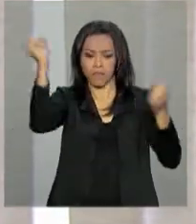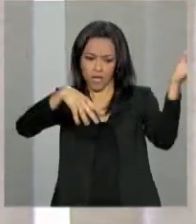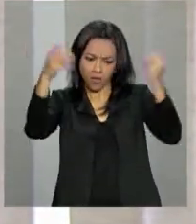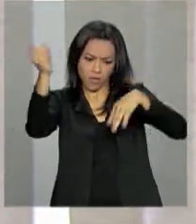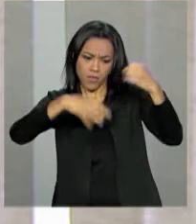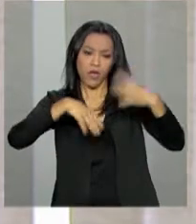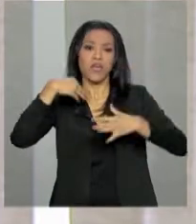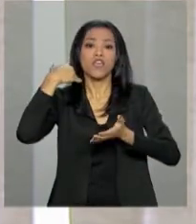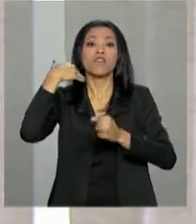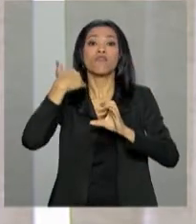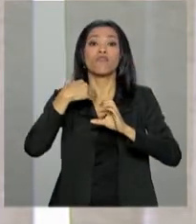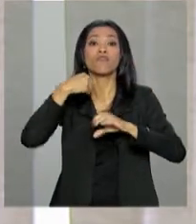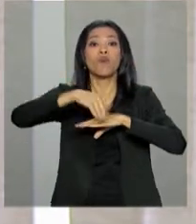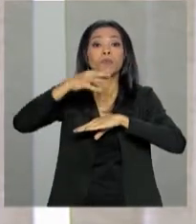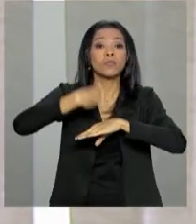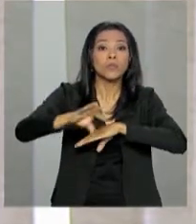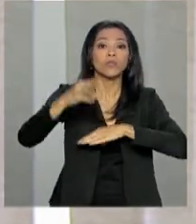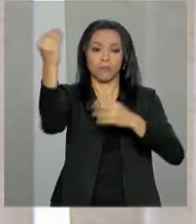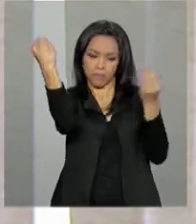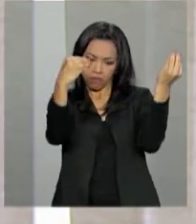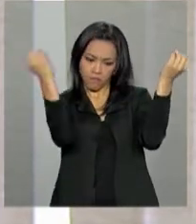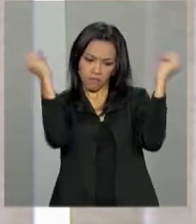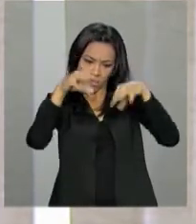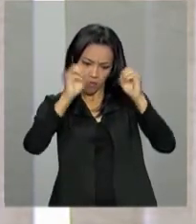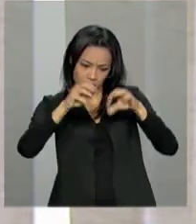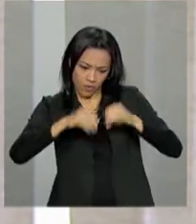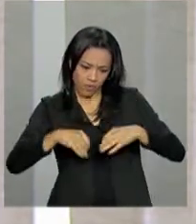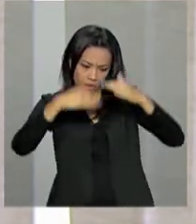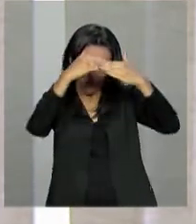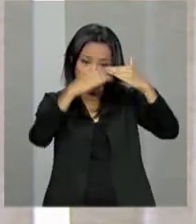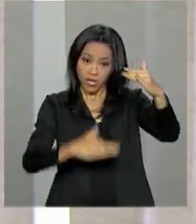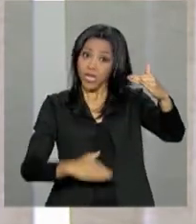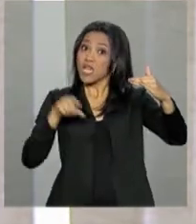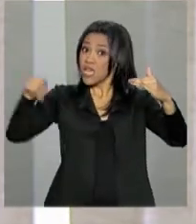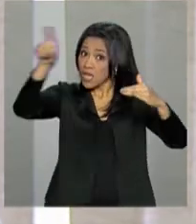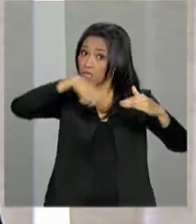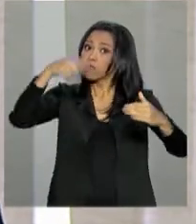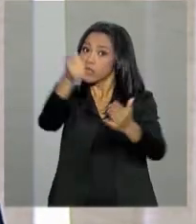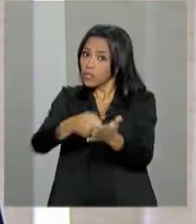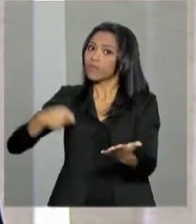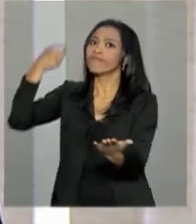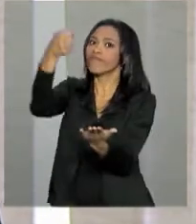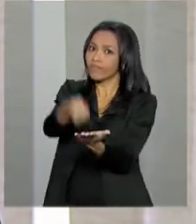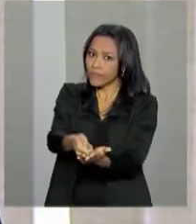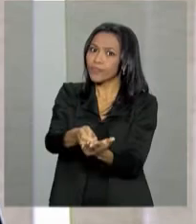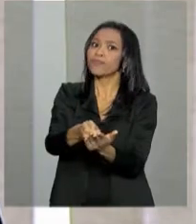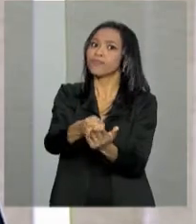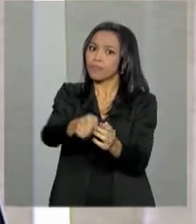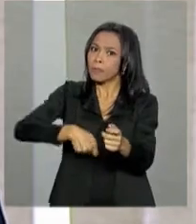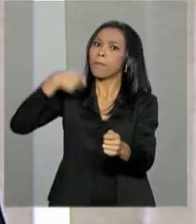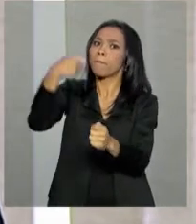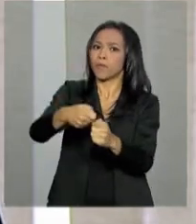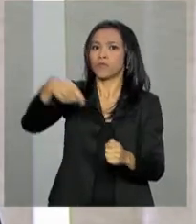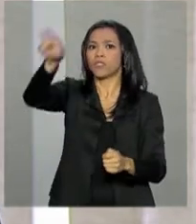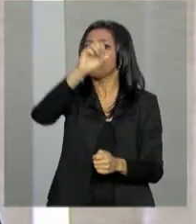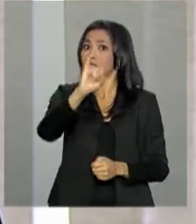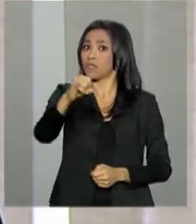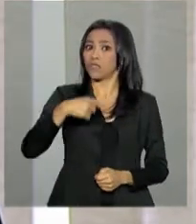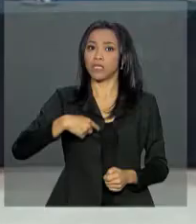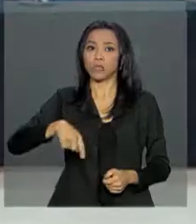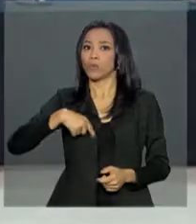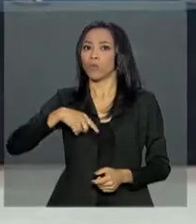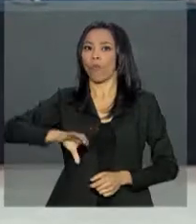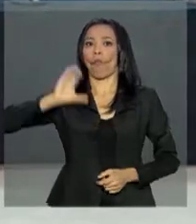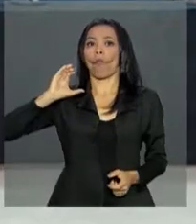tá santo de é é uma missão em termos administrativos de ser punido aquele que não enviar os